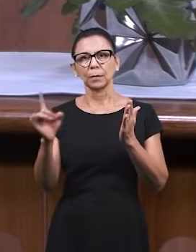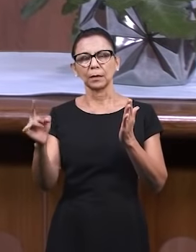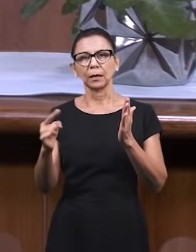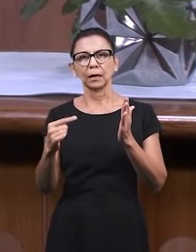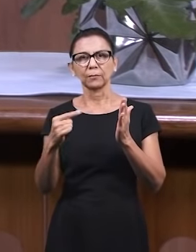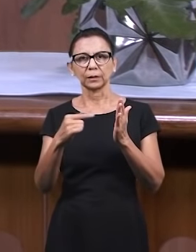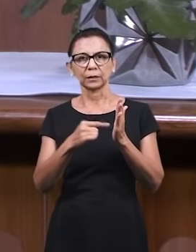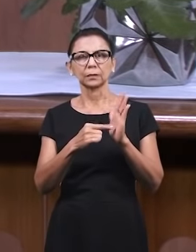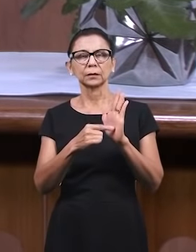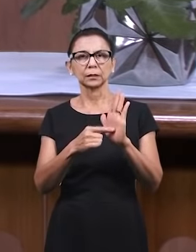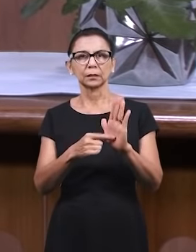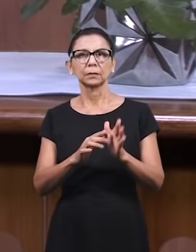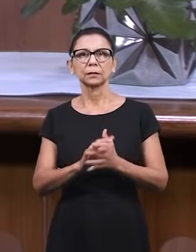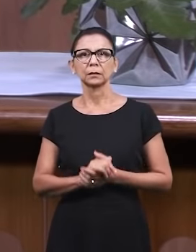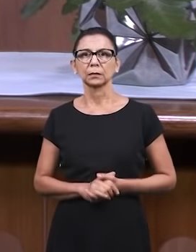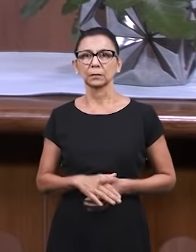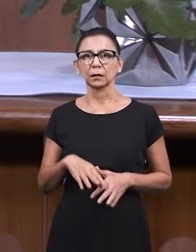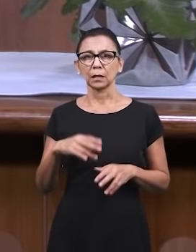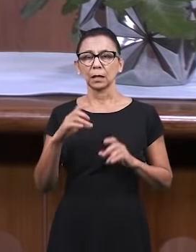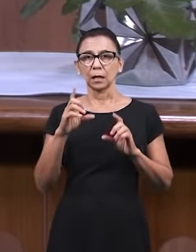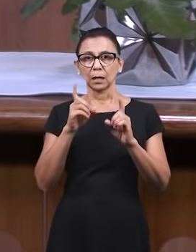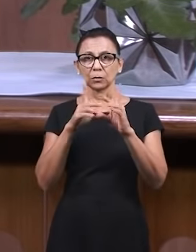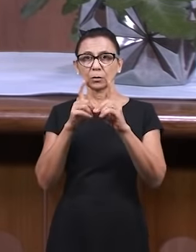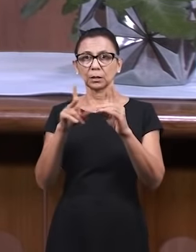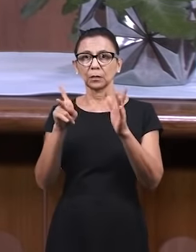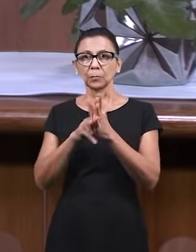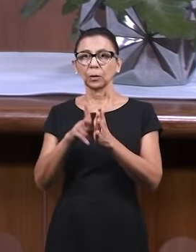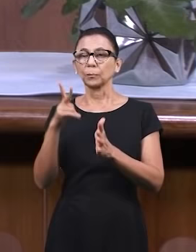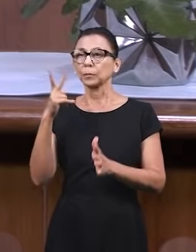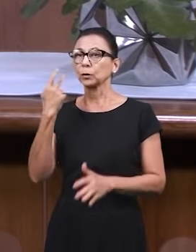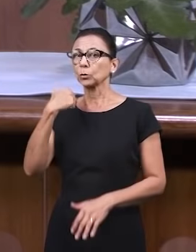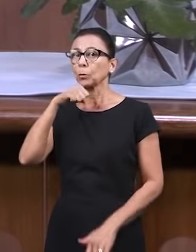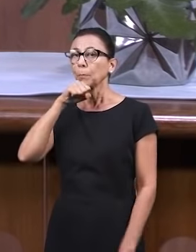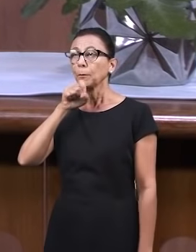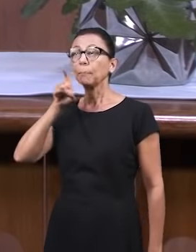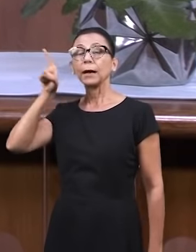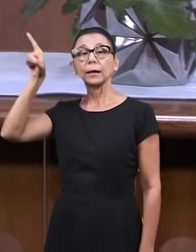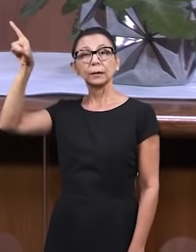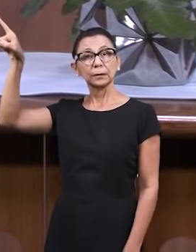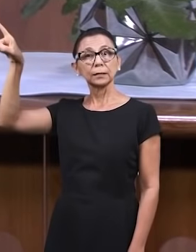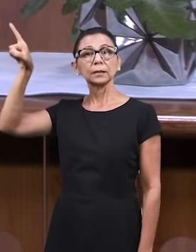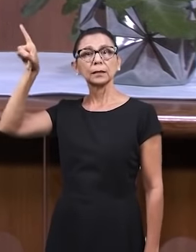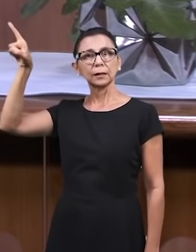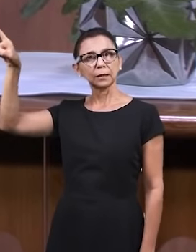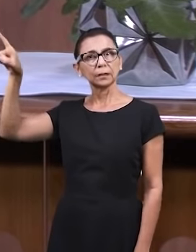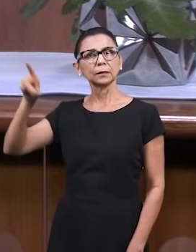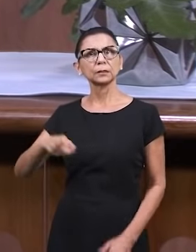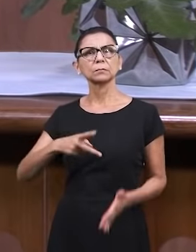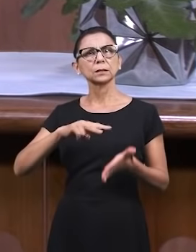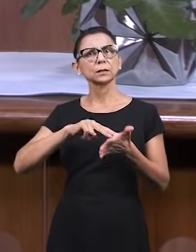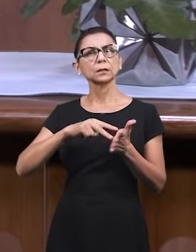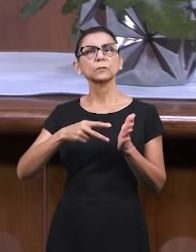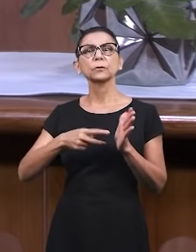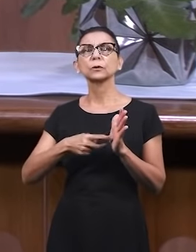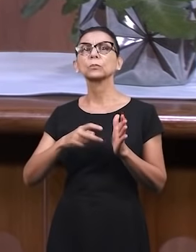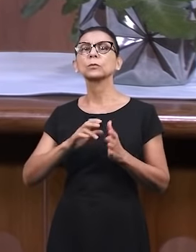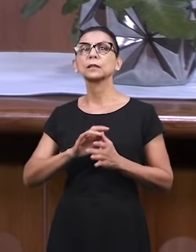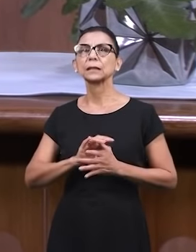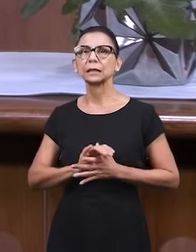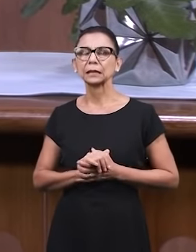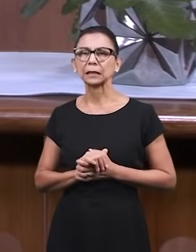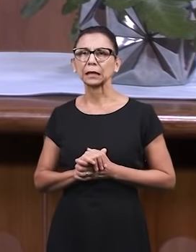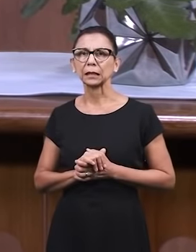Pai. Ele mesmo disse: a doutrina não é minha, a doutrina é do Pai. Quando ele fala que a doutrina é do Pai, o Senhor está falando daquilo que